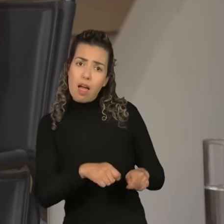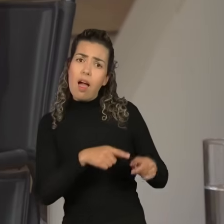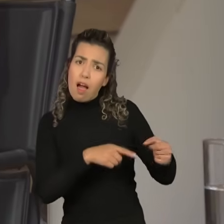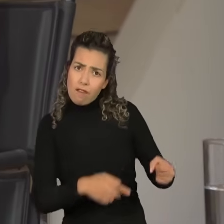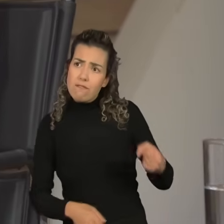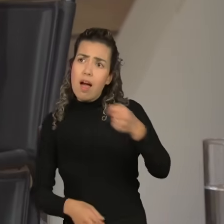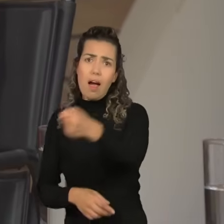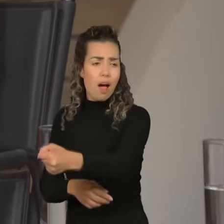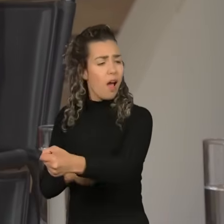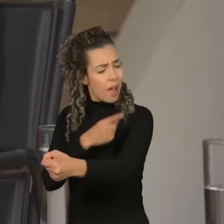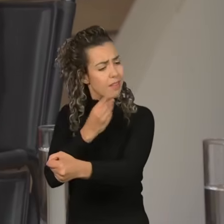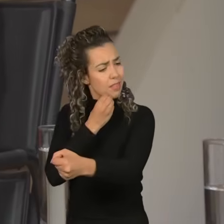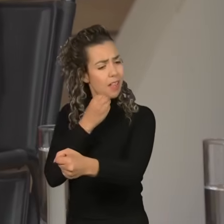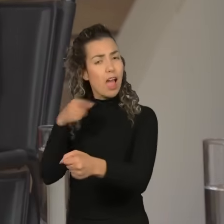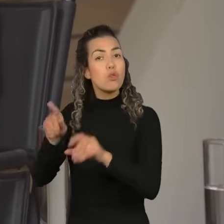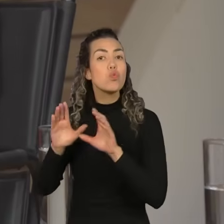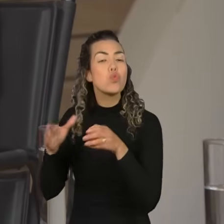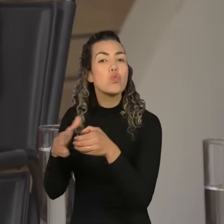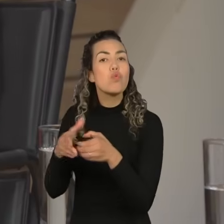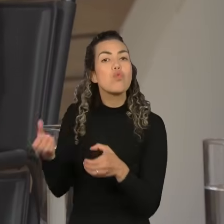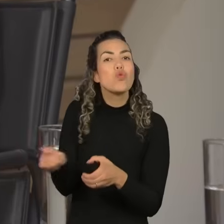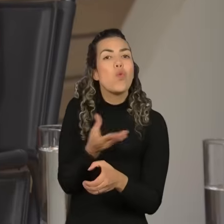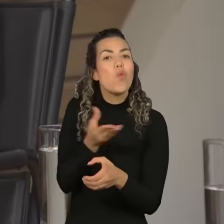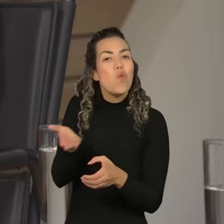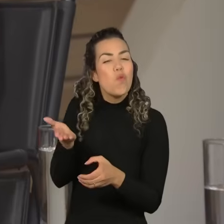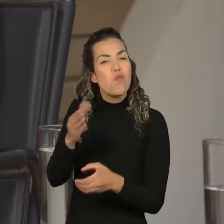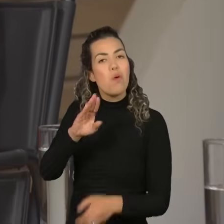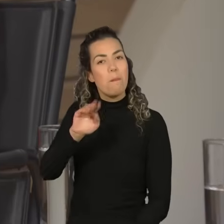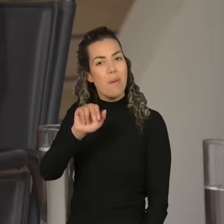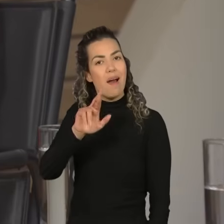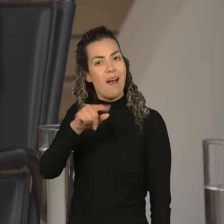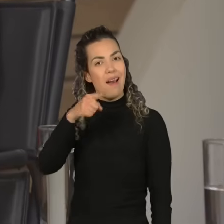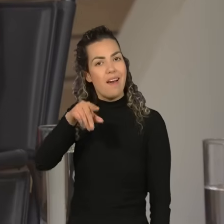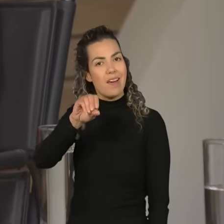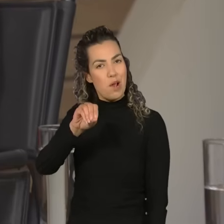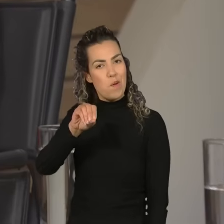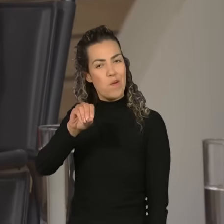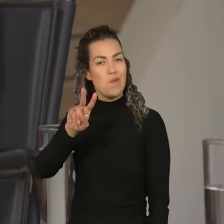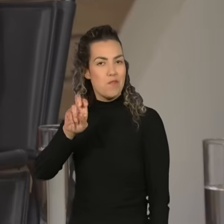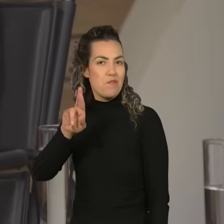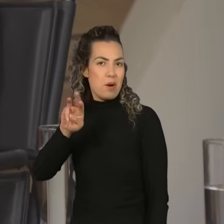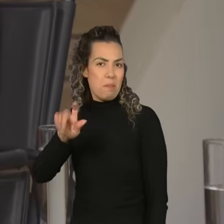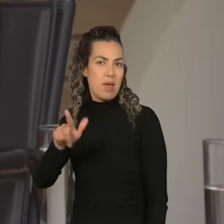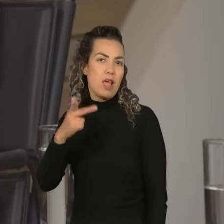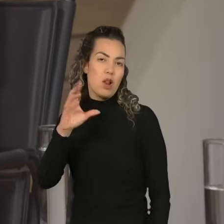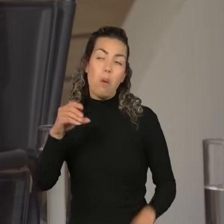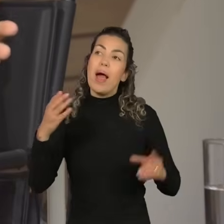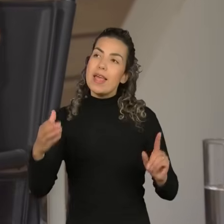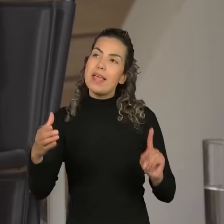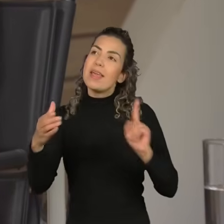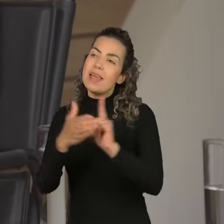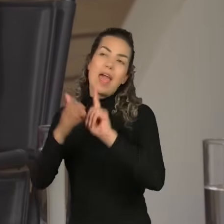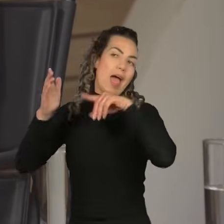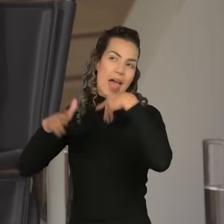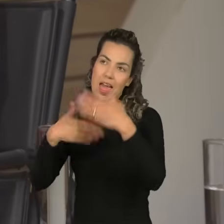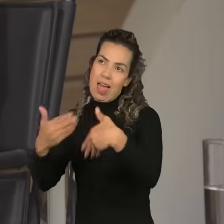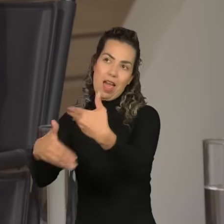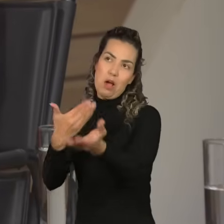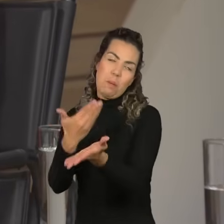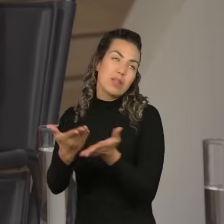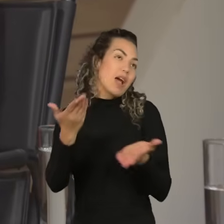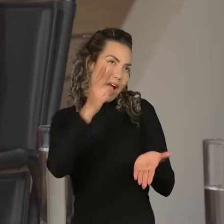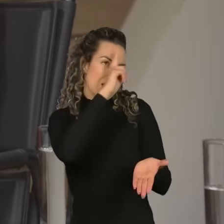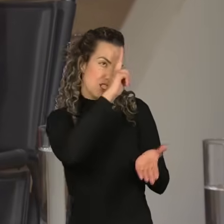lá para um grupo que estava surgindo, chamado Barão Vermelho, e daí começa essa trajetória pública do Cazuza, assim,